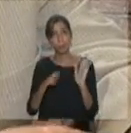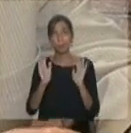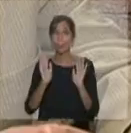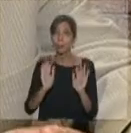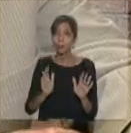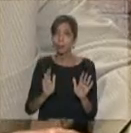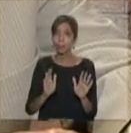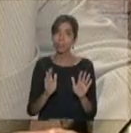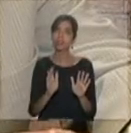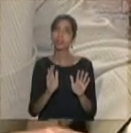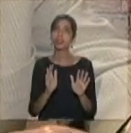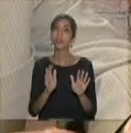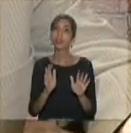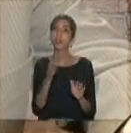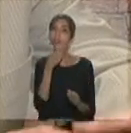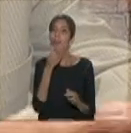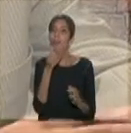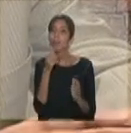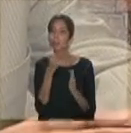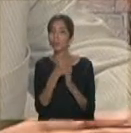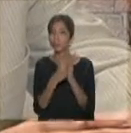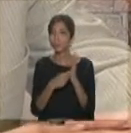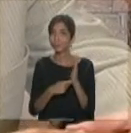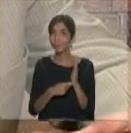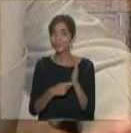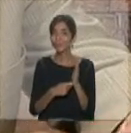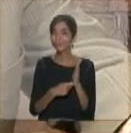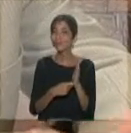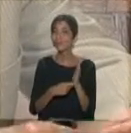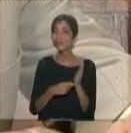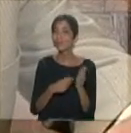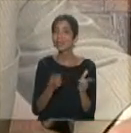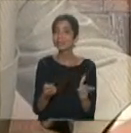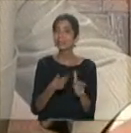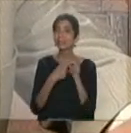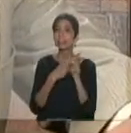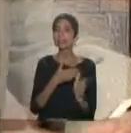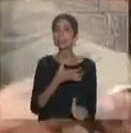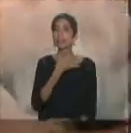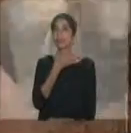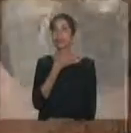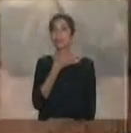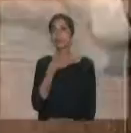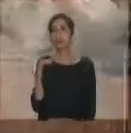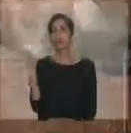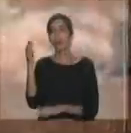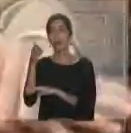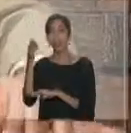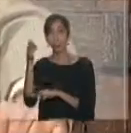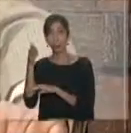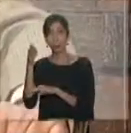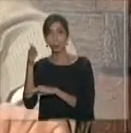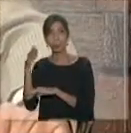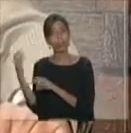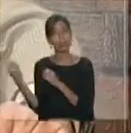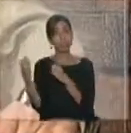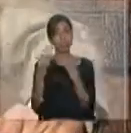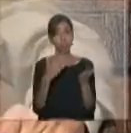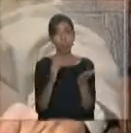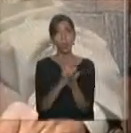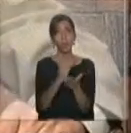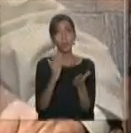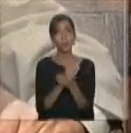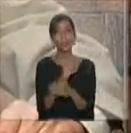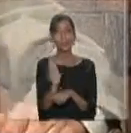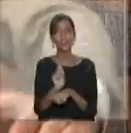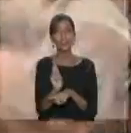que o colunista social quebrou e ficou endividado com o hotel. Aí deu a revista para o gerente com